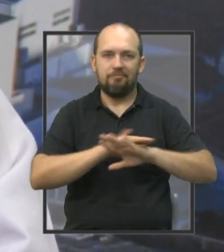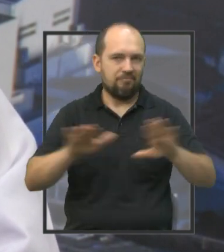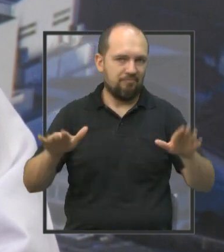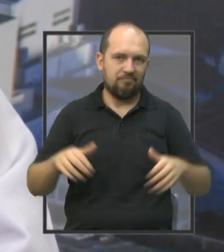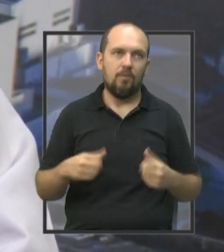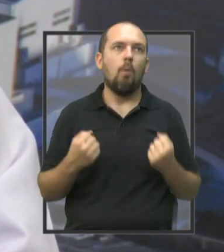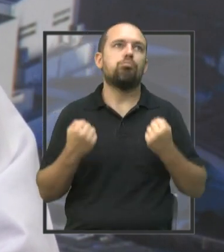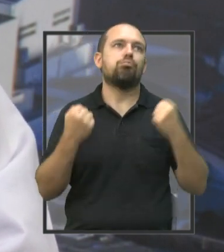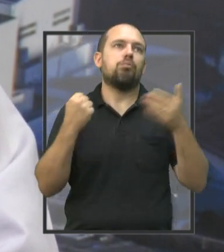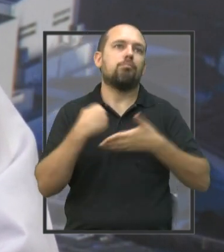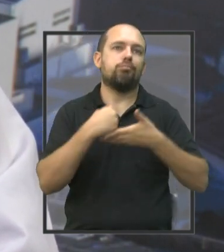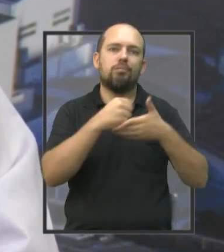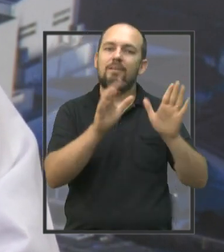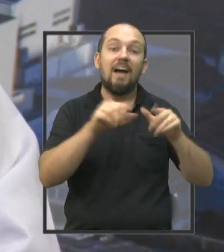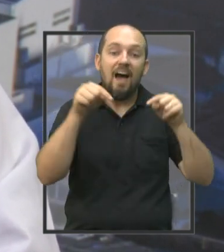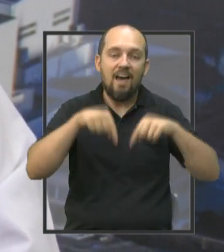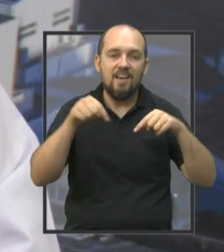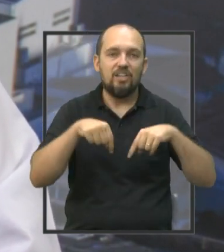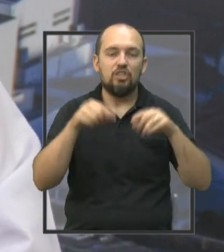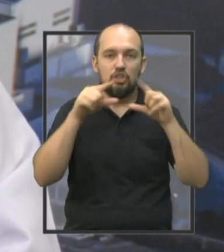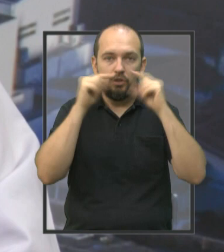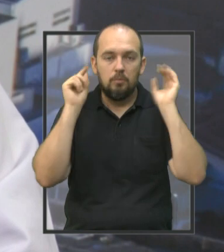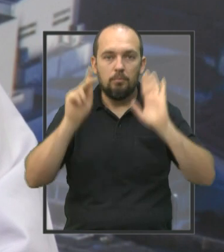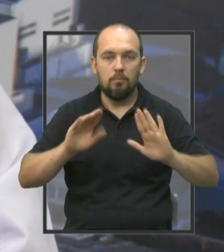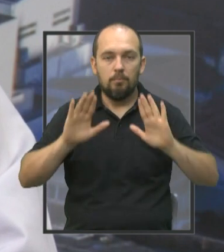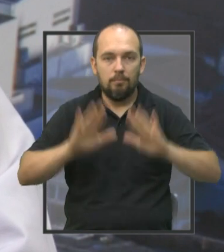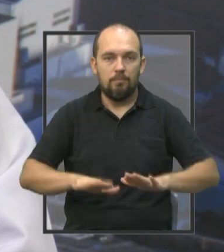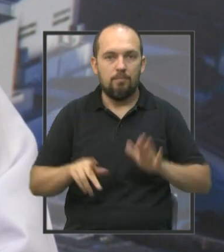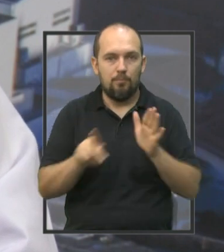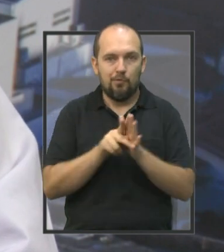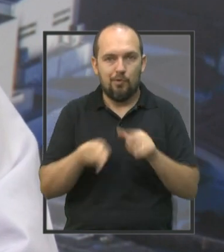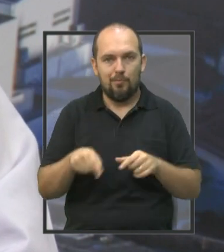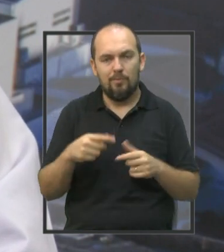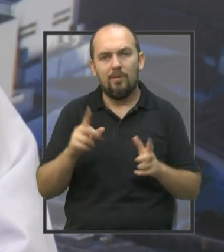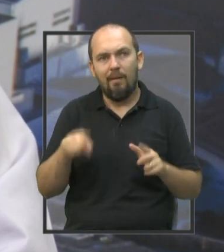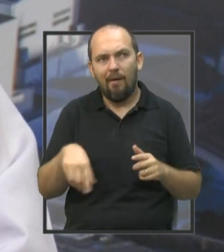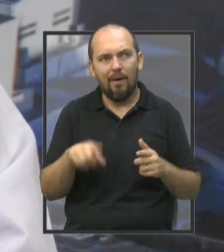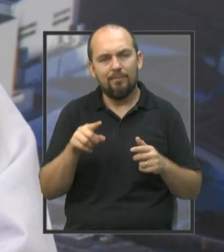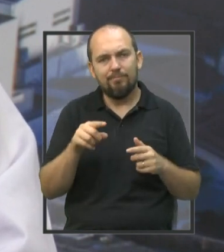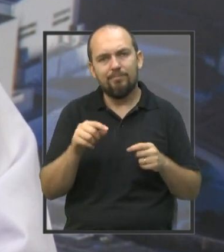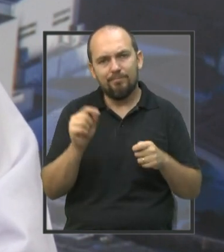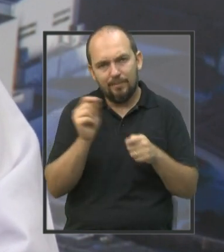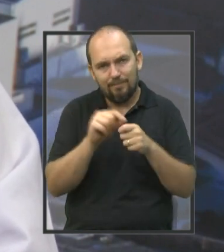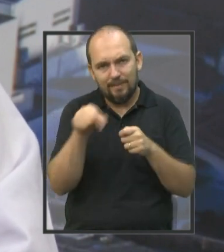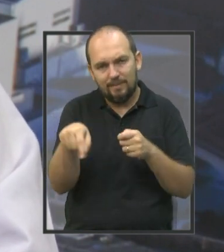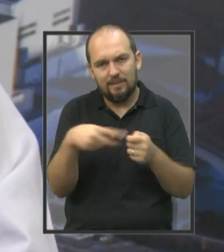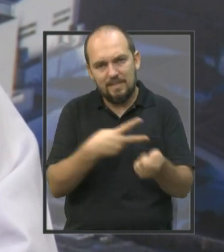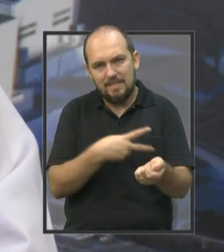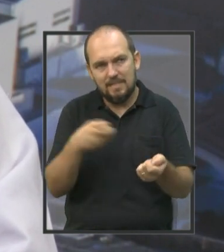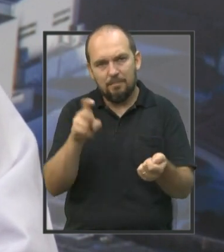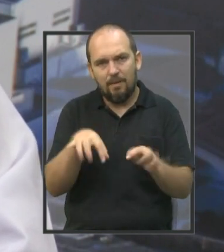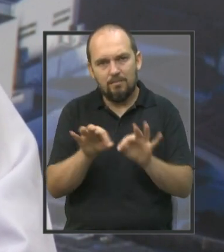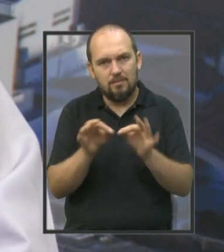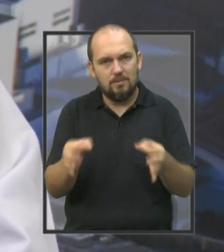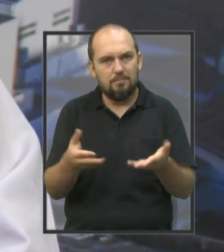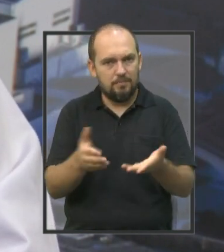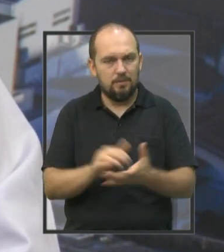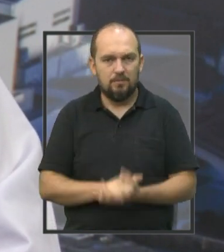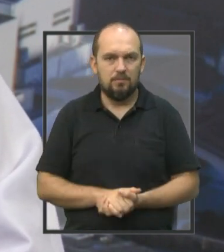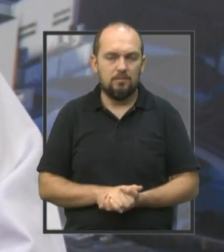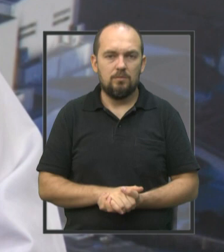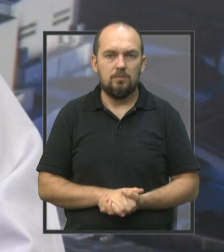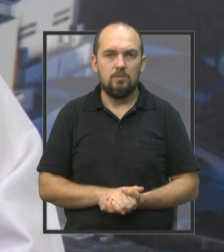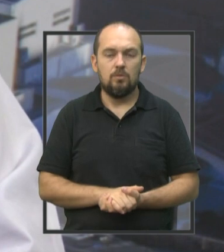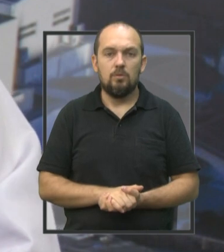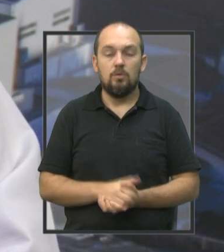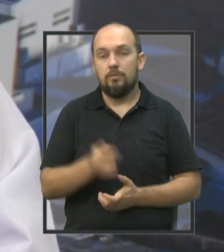esse procedimento. E é um procedimento, entendeu? Relativamente. É simples, hoje